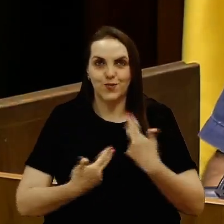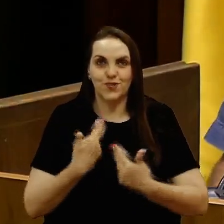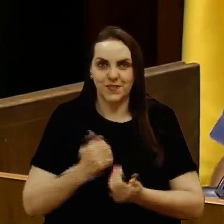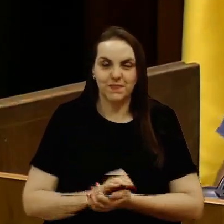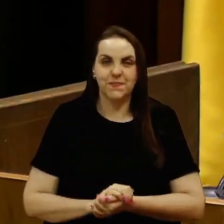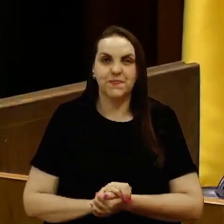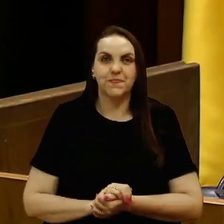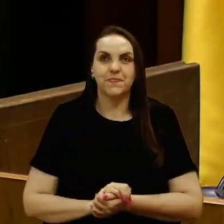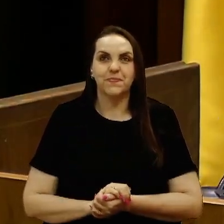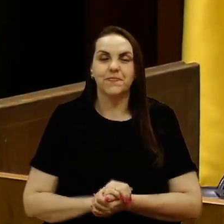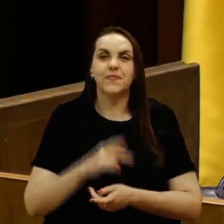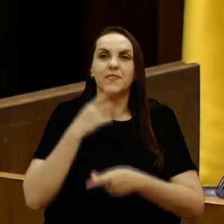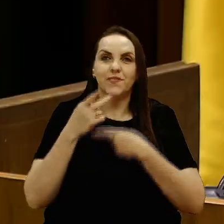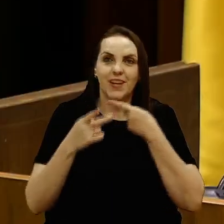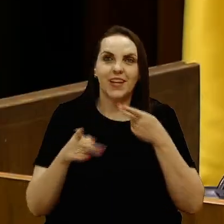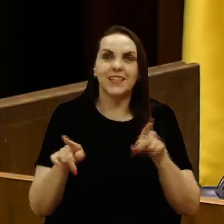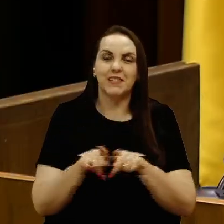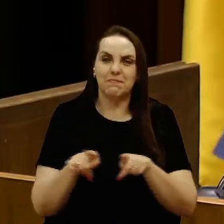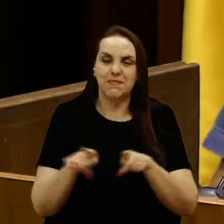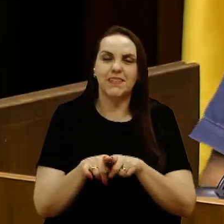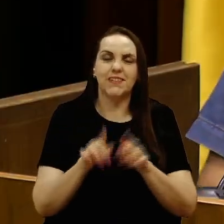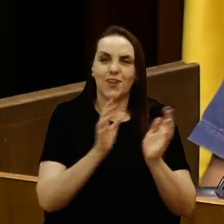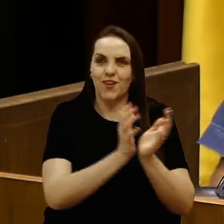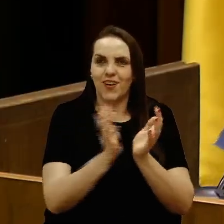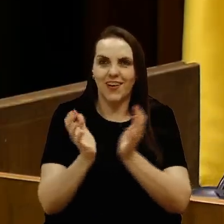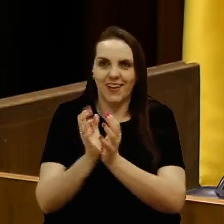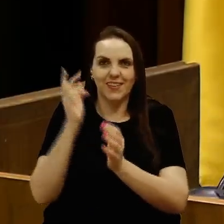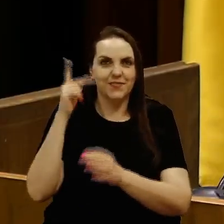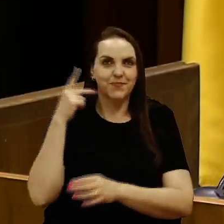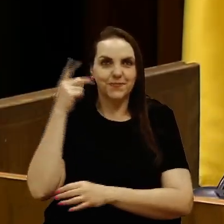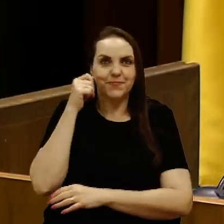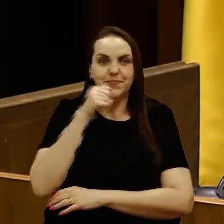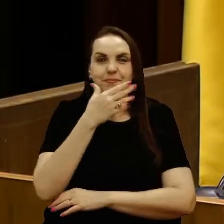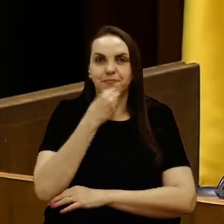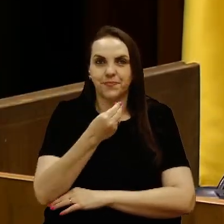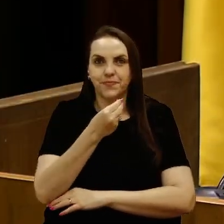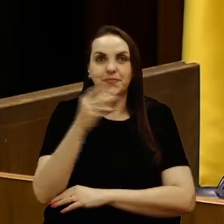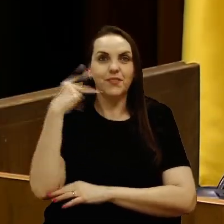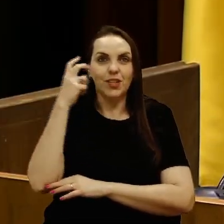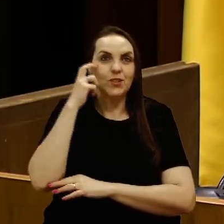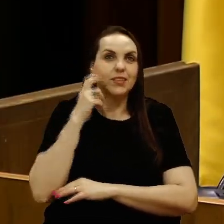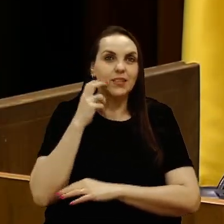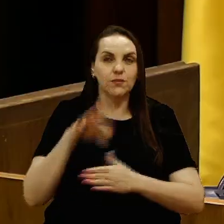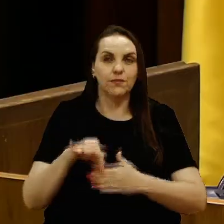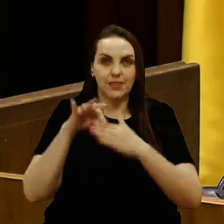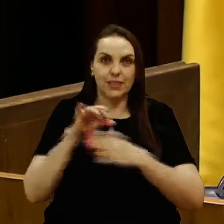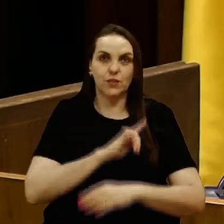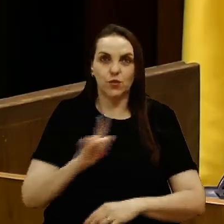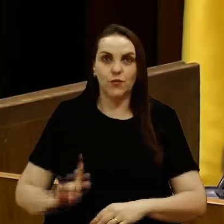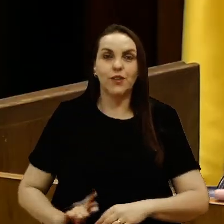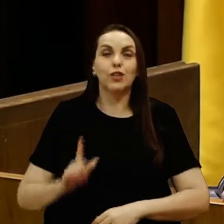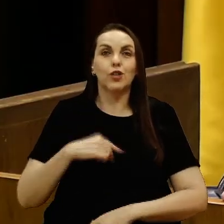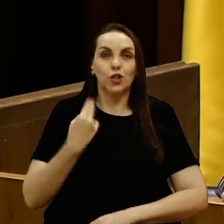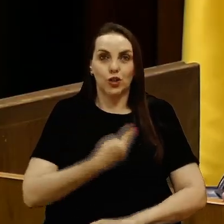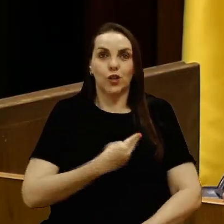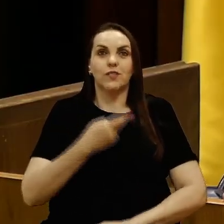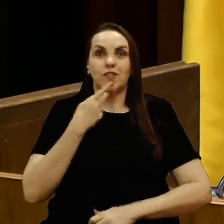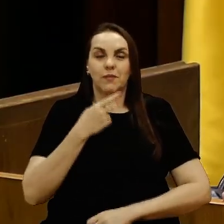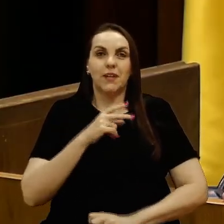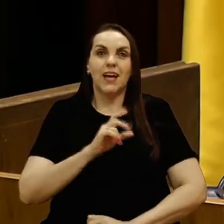dizer também, colegas vereadores e vereadoras, uma coisa, vereador Daniel, líder do governo, que a gente bate muito, Caxias do Sul é referência